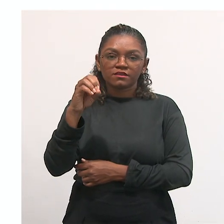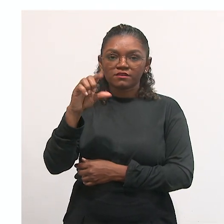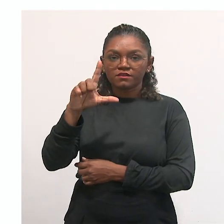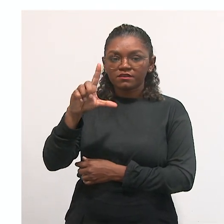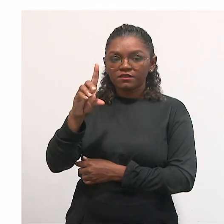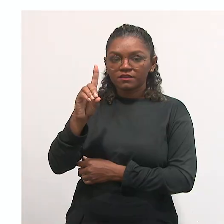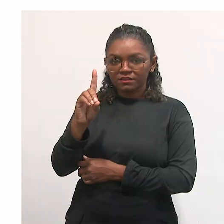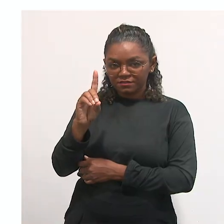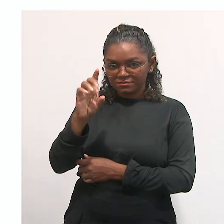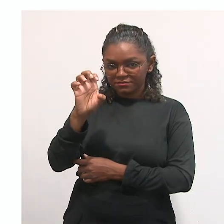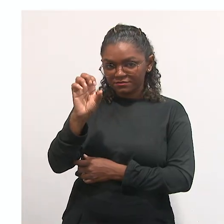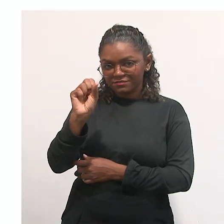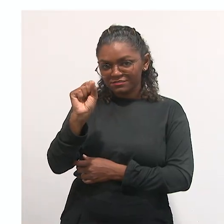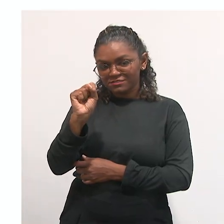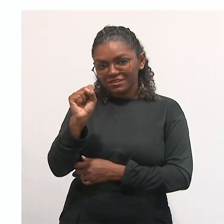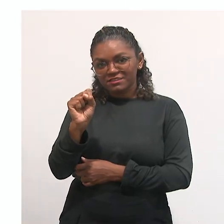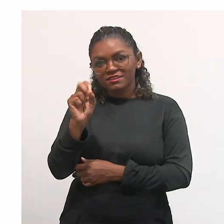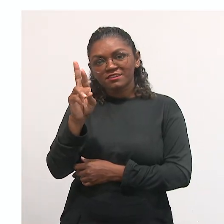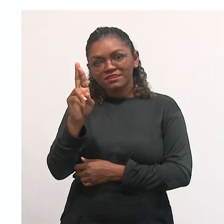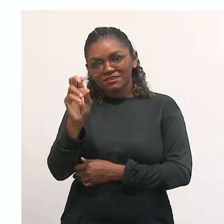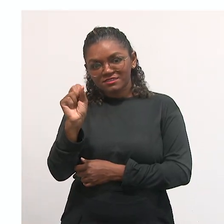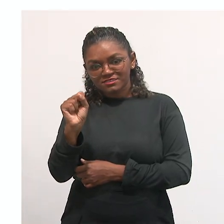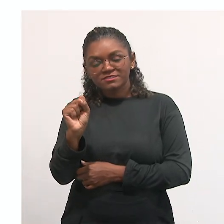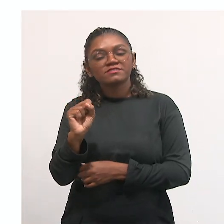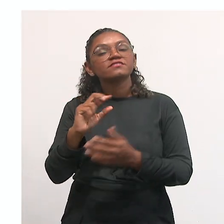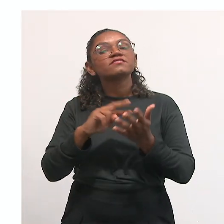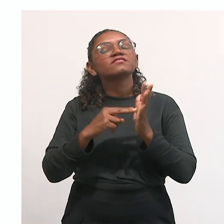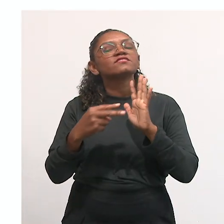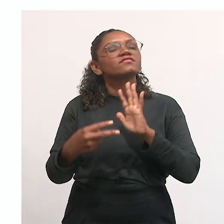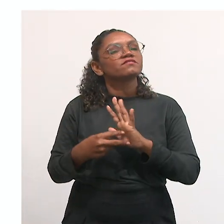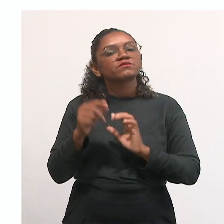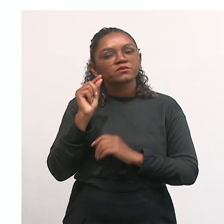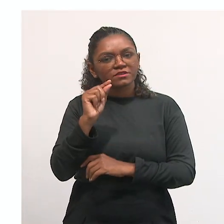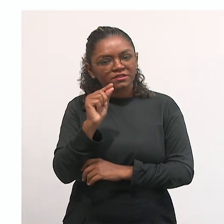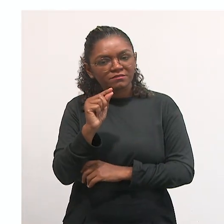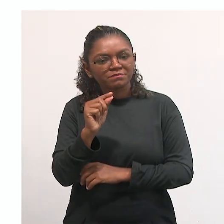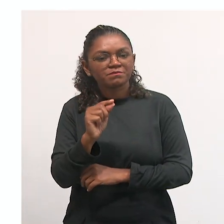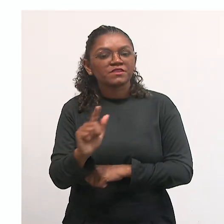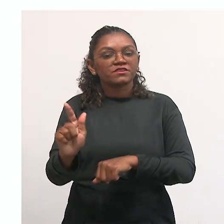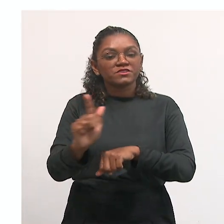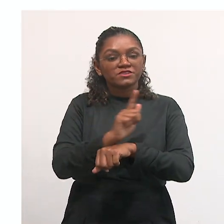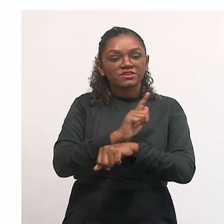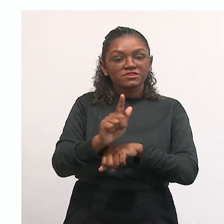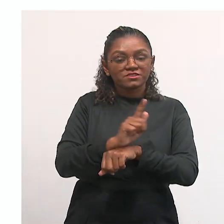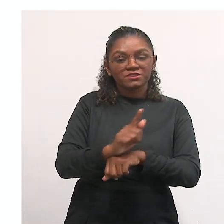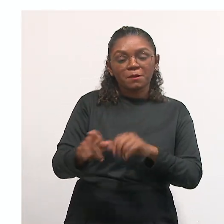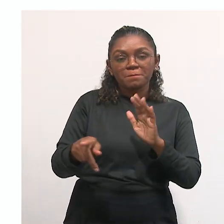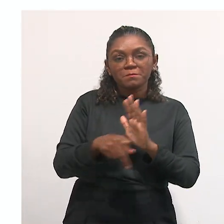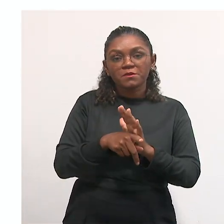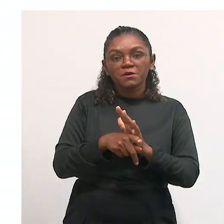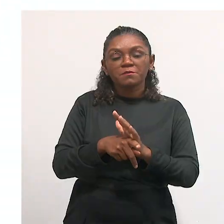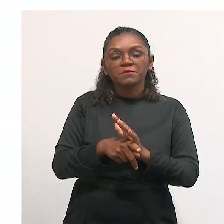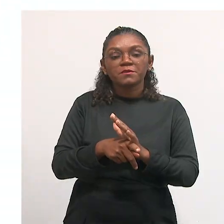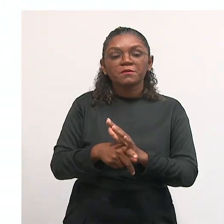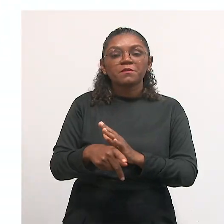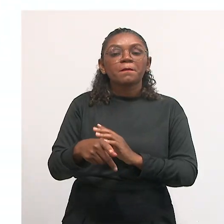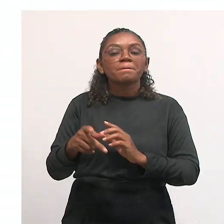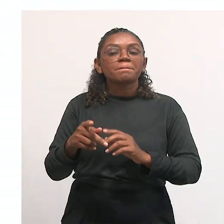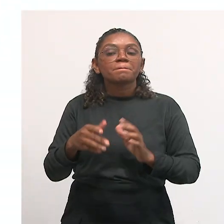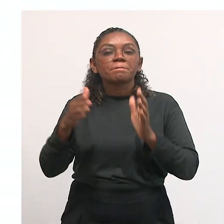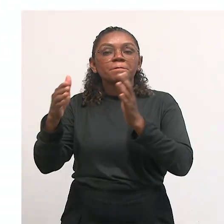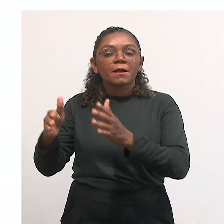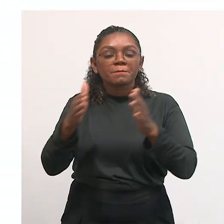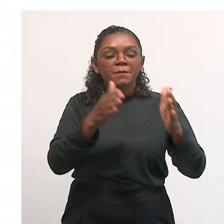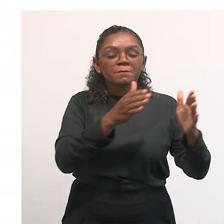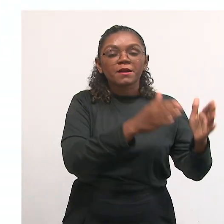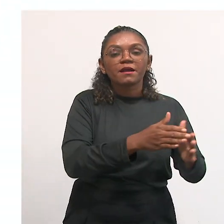Eu não escrevi no quadro, mas está aqui a palavrinha, que são as partes interessadas, O termo parte interessada,